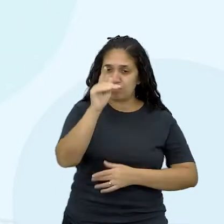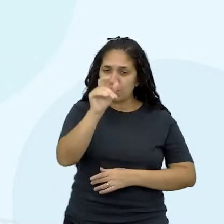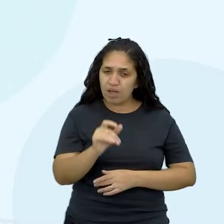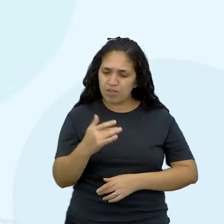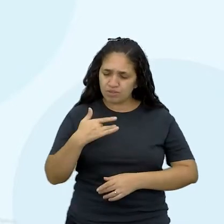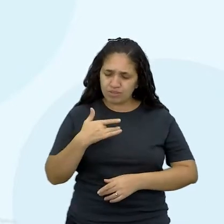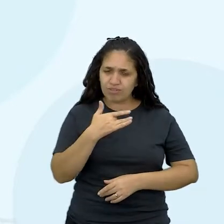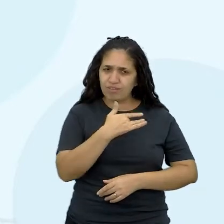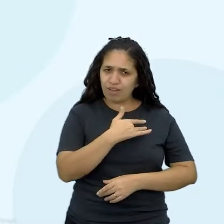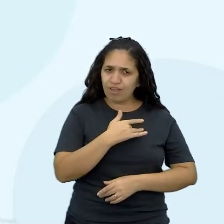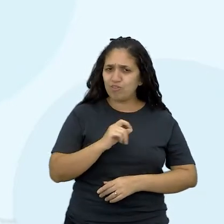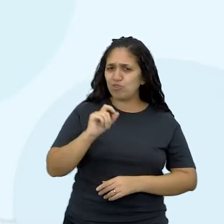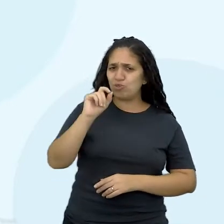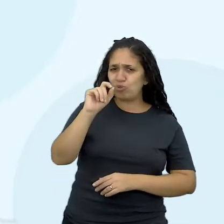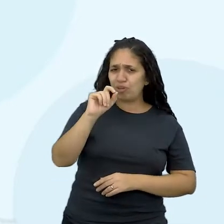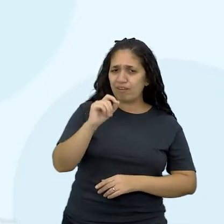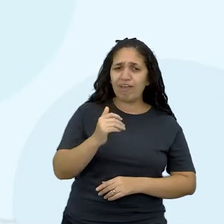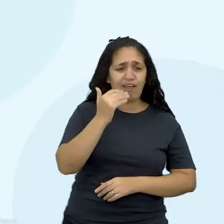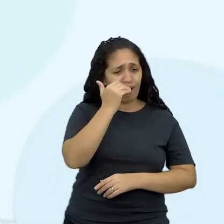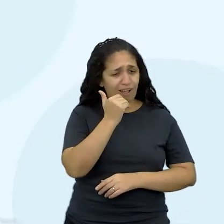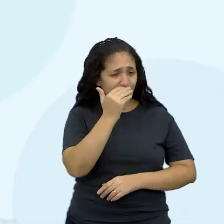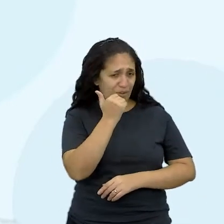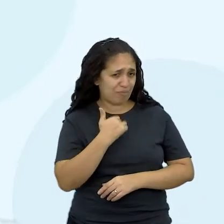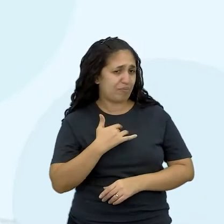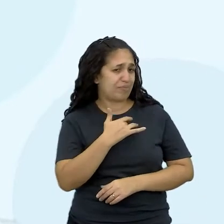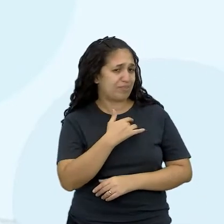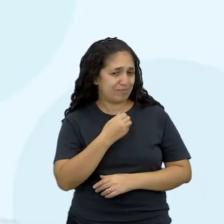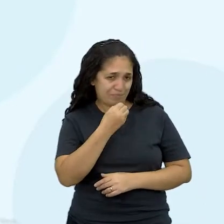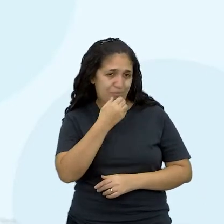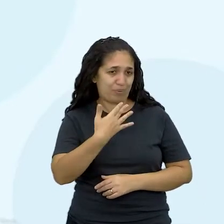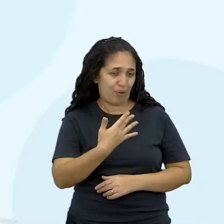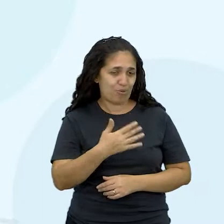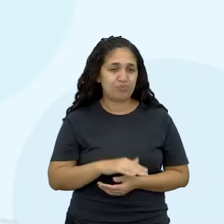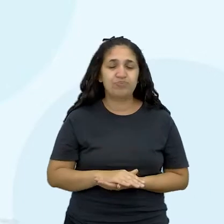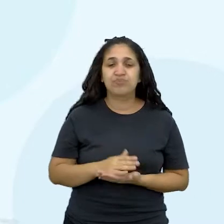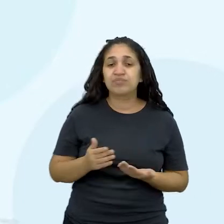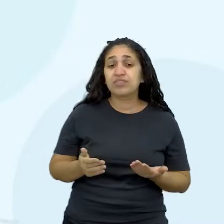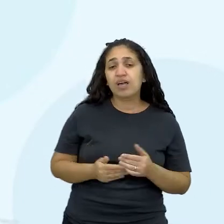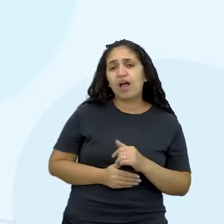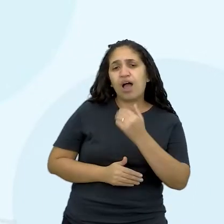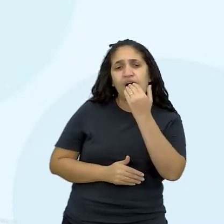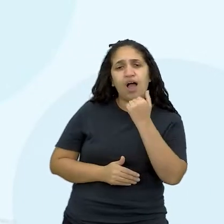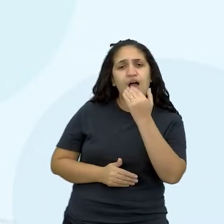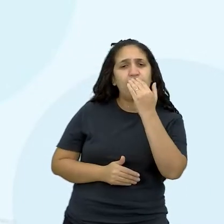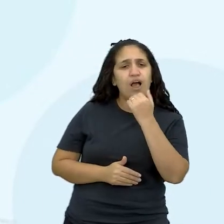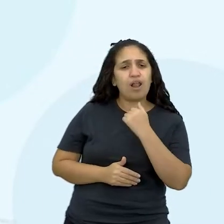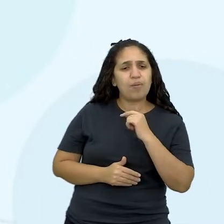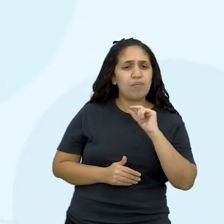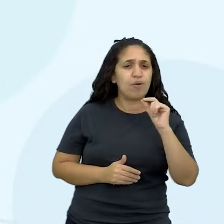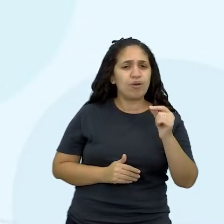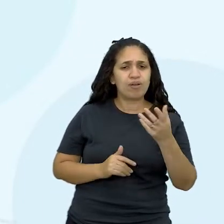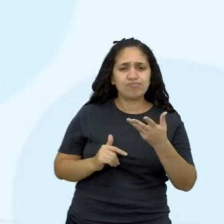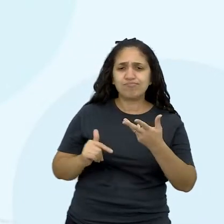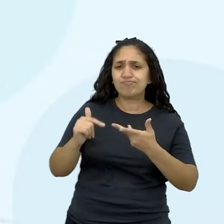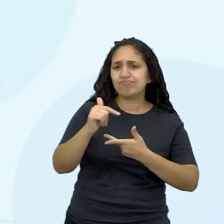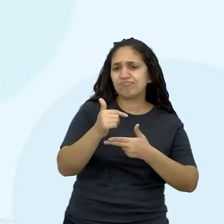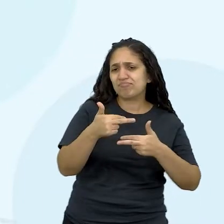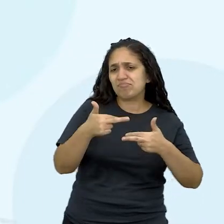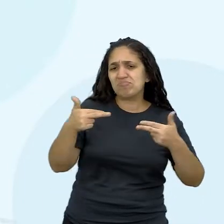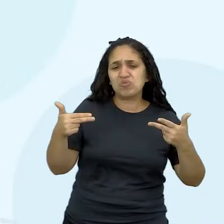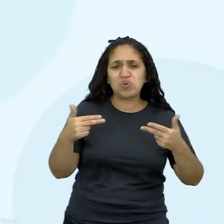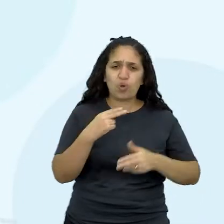saudável também requer uma boa alimentação. E alimentar-se, dentre os aspectos